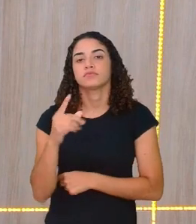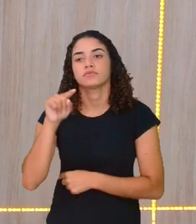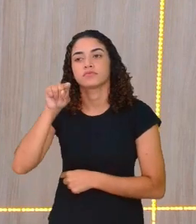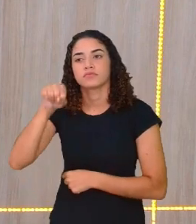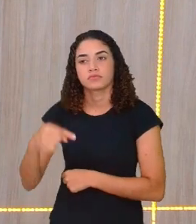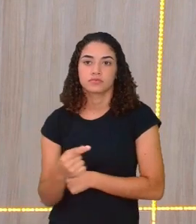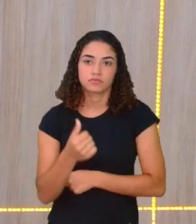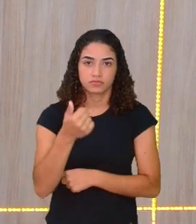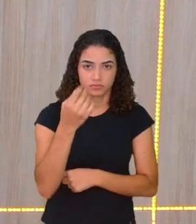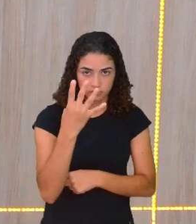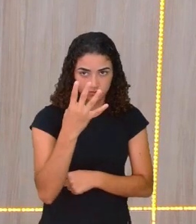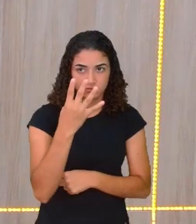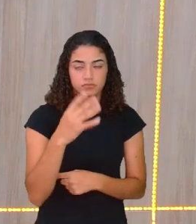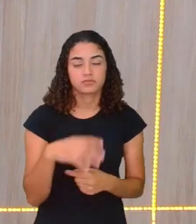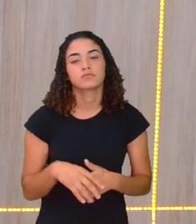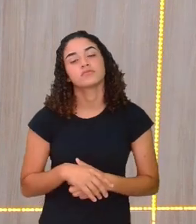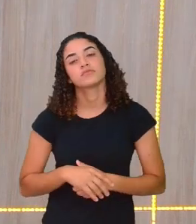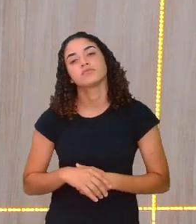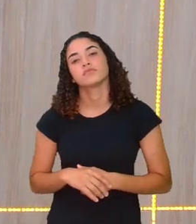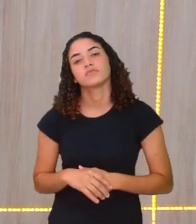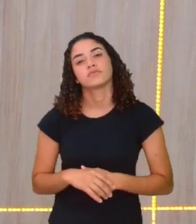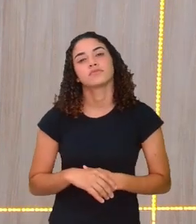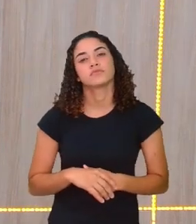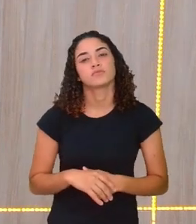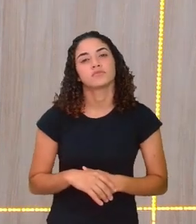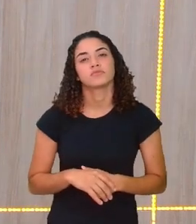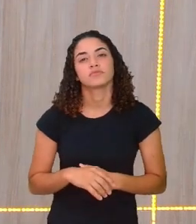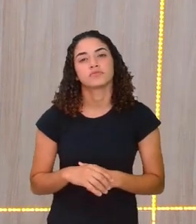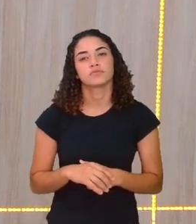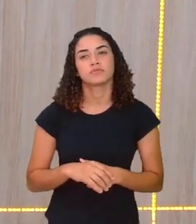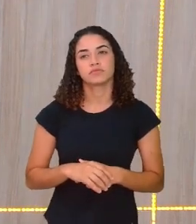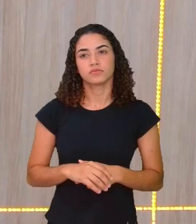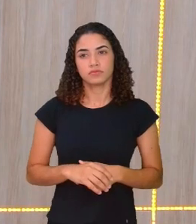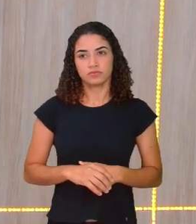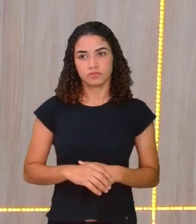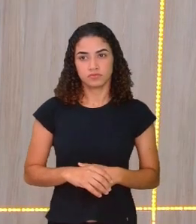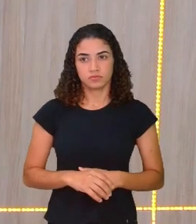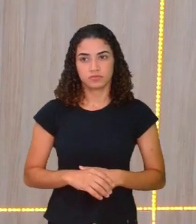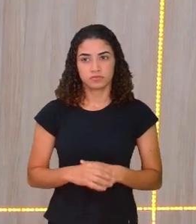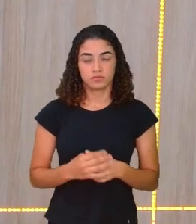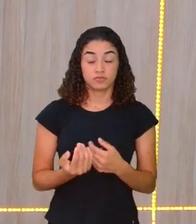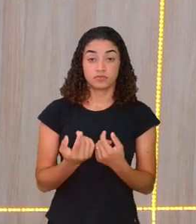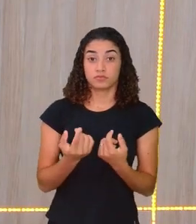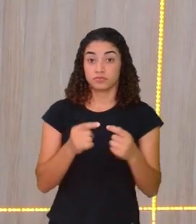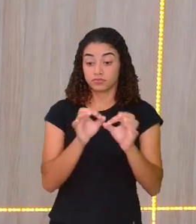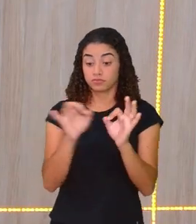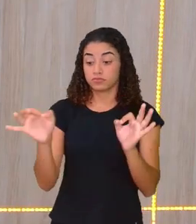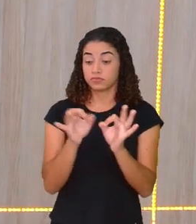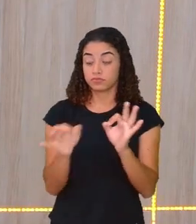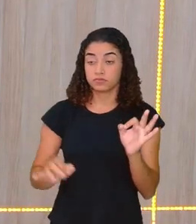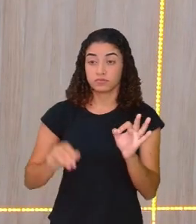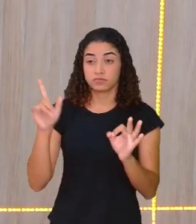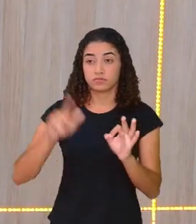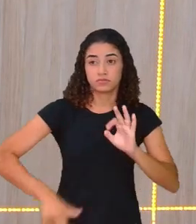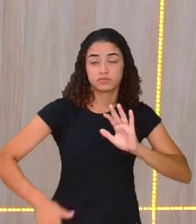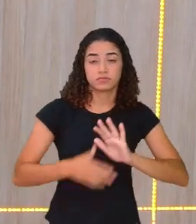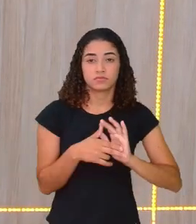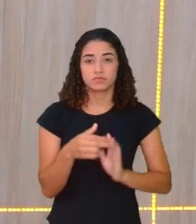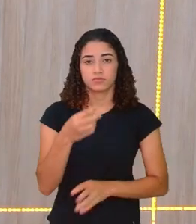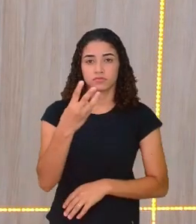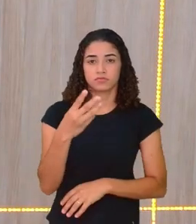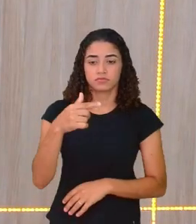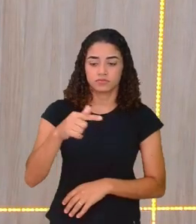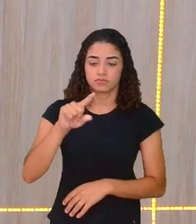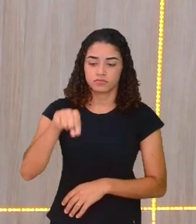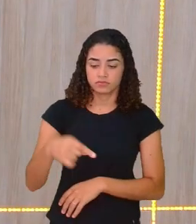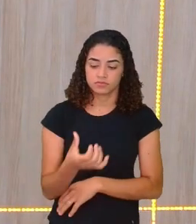3,14, que é o valor de π. O comprimento dessa fita decorativa será igual a